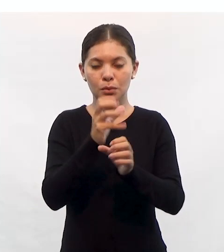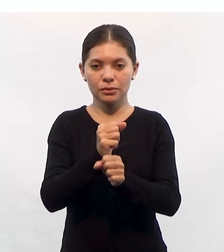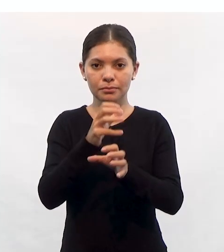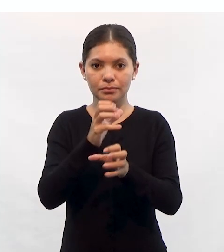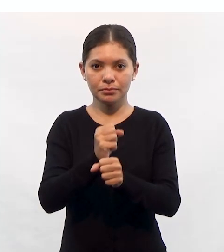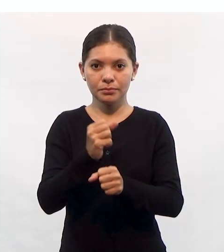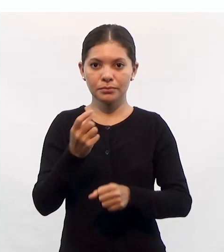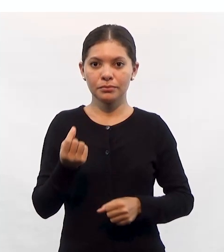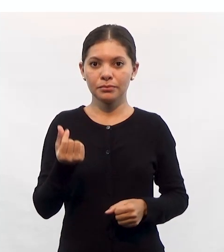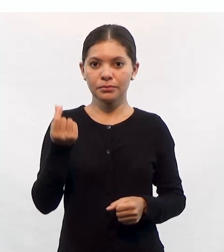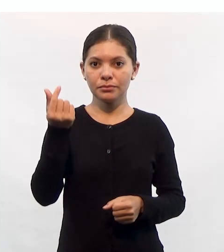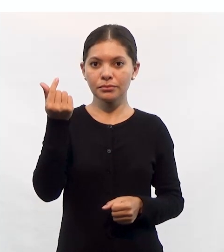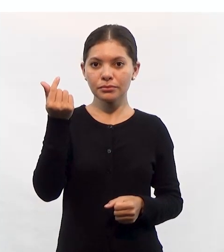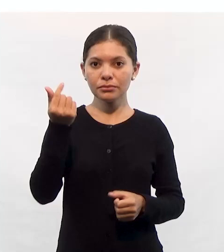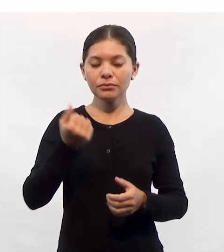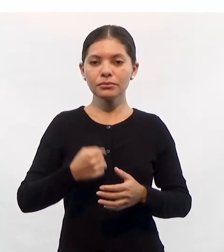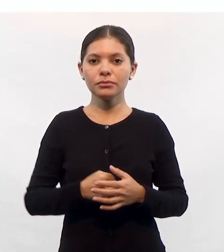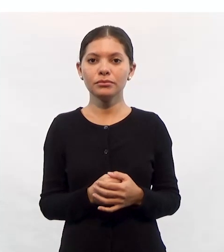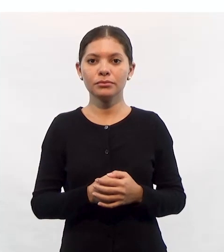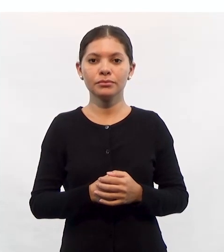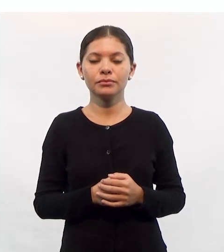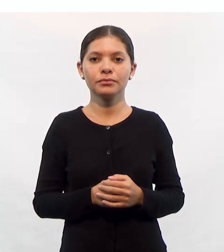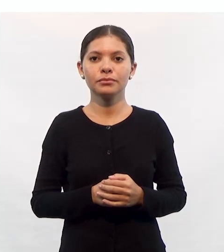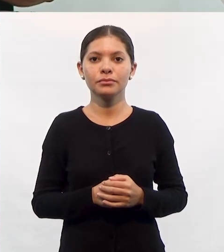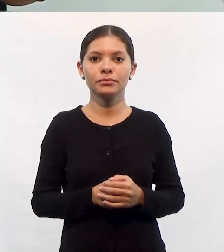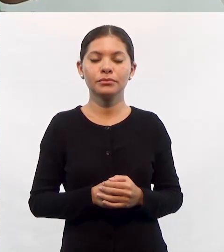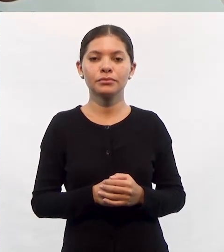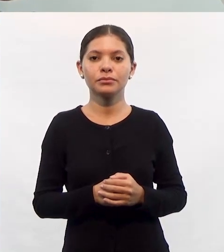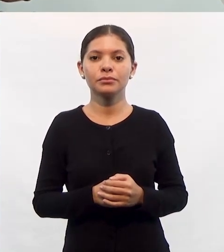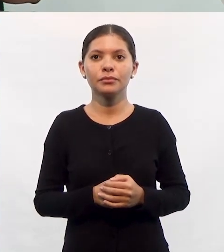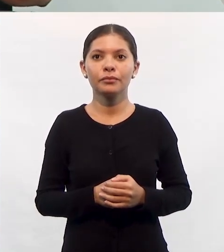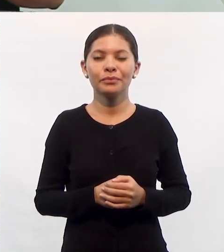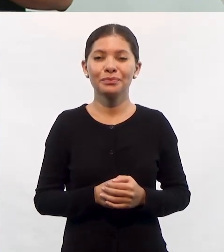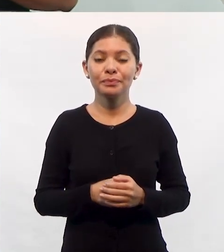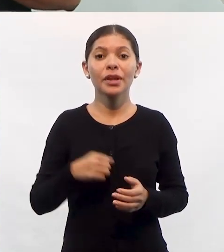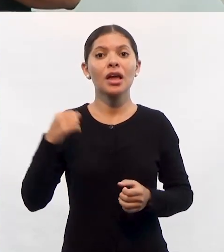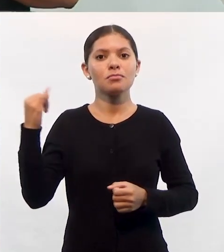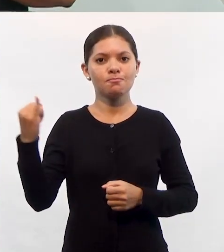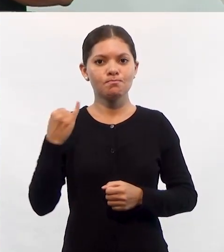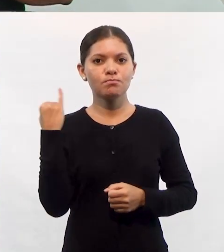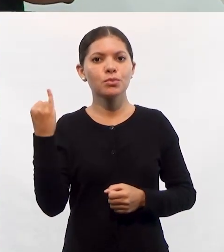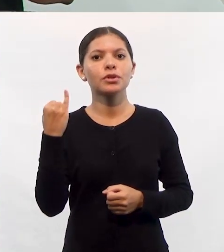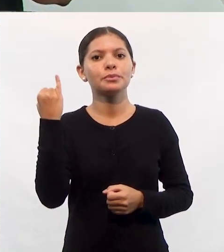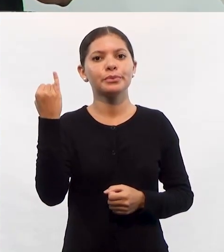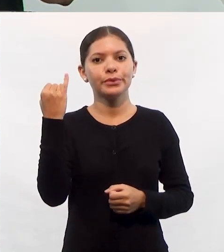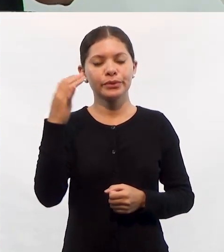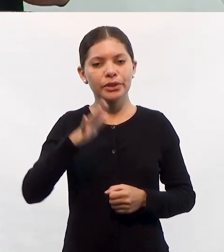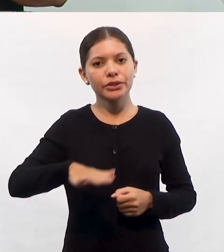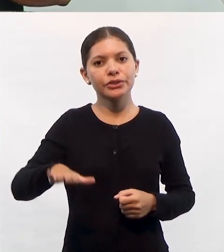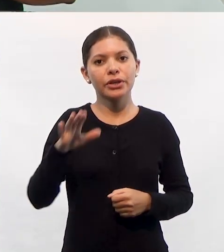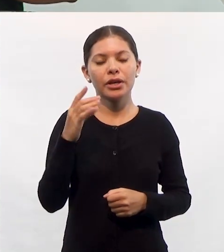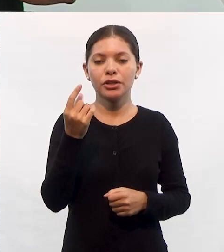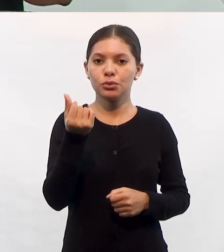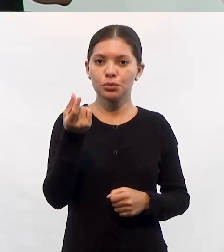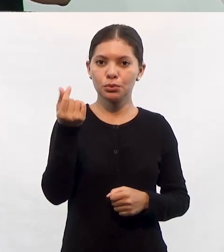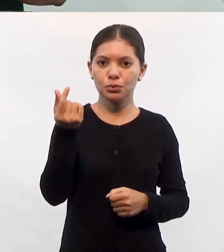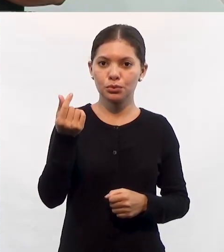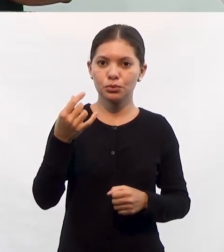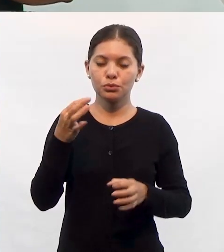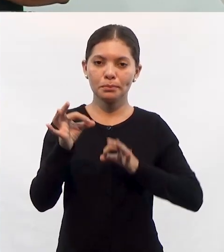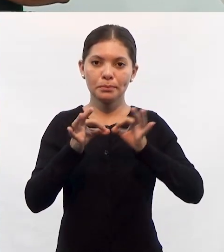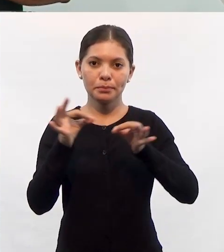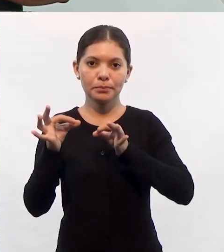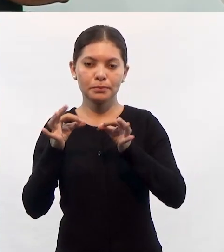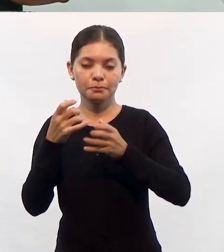de custos a contabilidade de custo é uma área extremamente importante da do